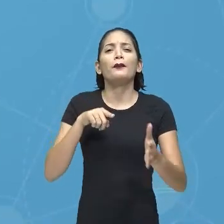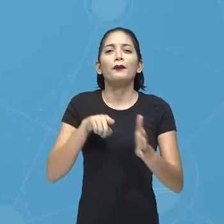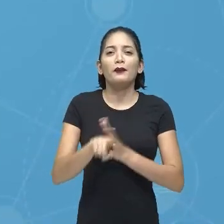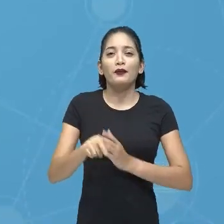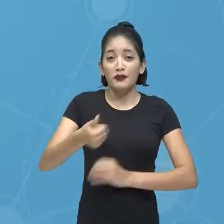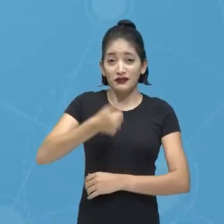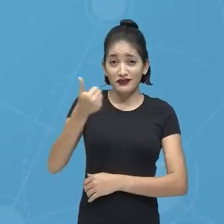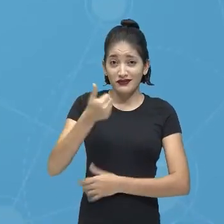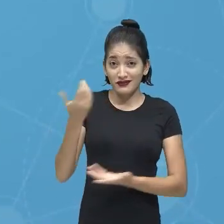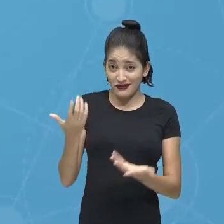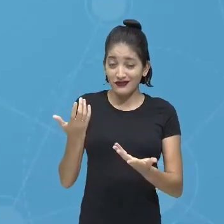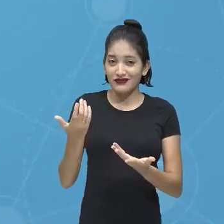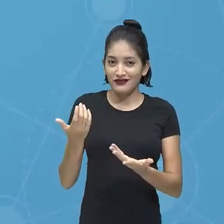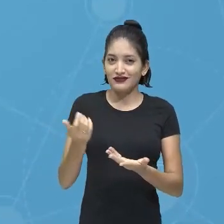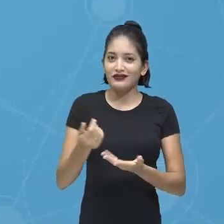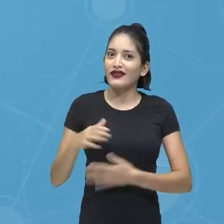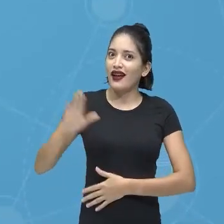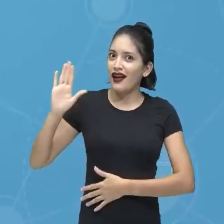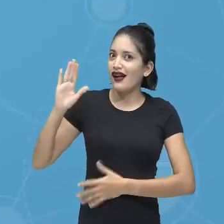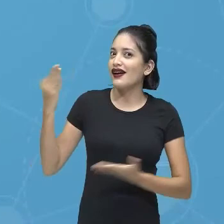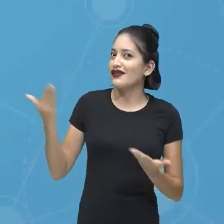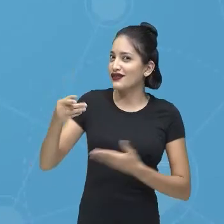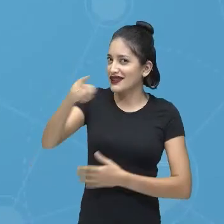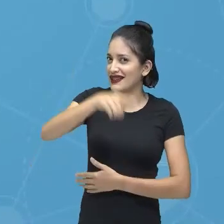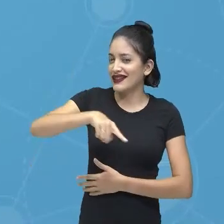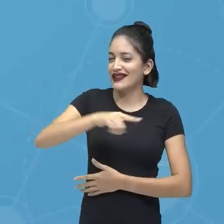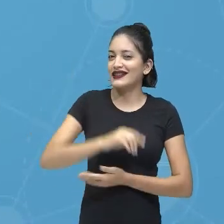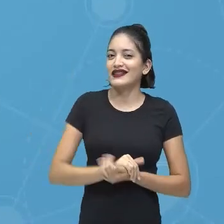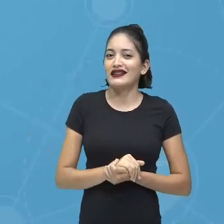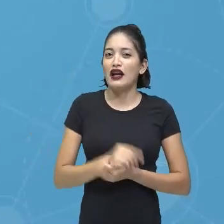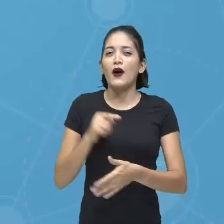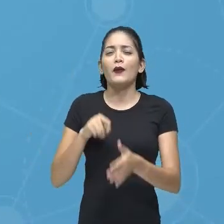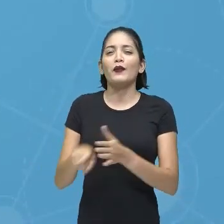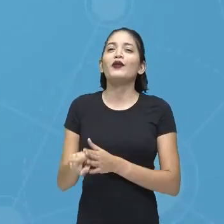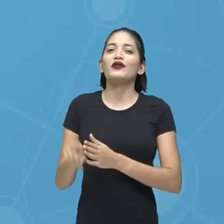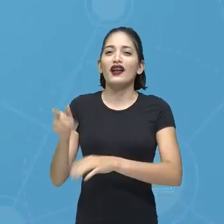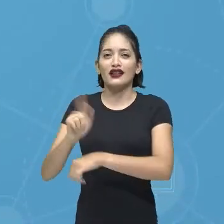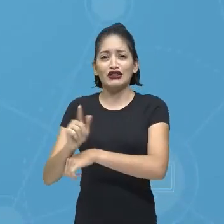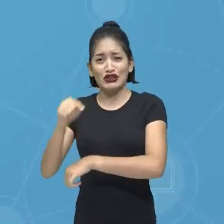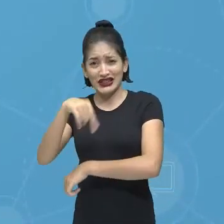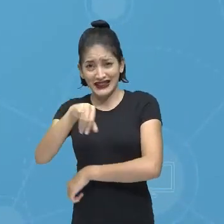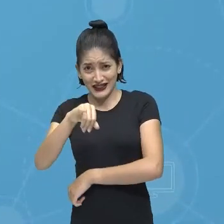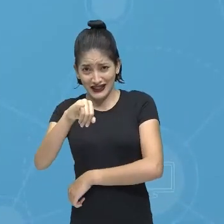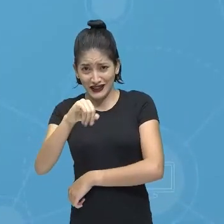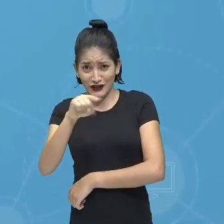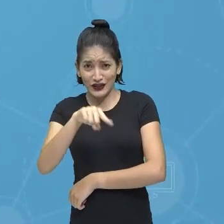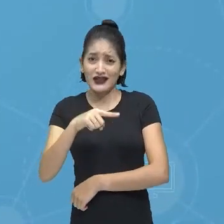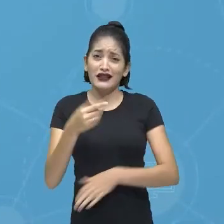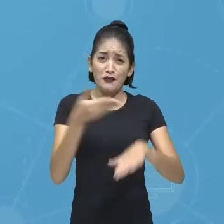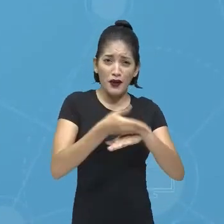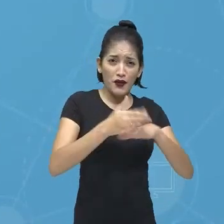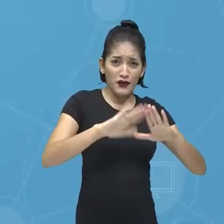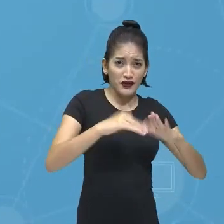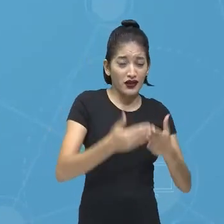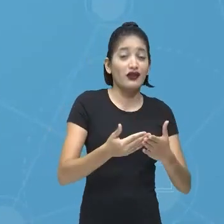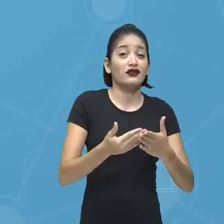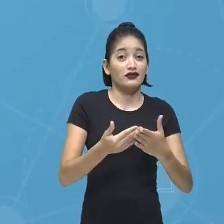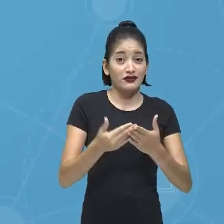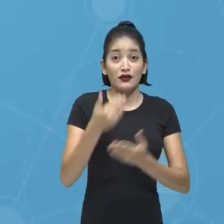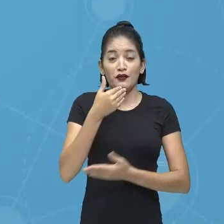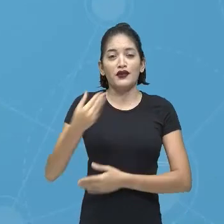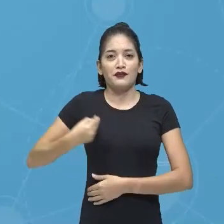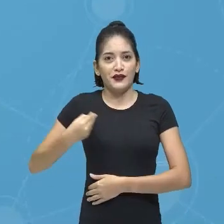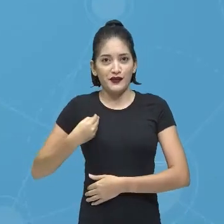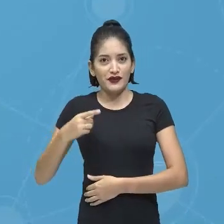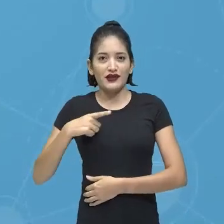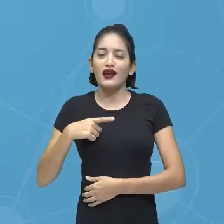os alunos do oitavo ano? Vamos levantar a mãozinha aí. Vou perguntar para a diretora se apareceram, se estão em sala de aula. Vou fazer a chamada, hein? Tem